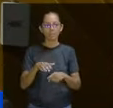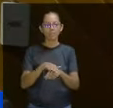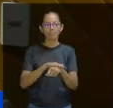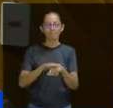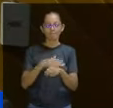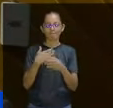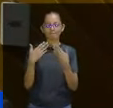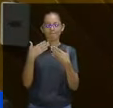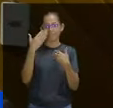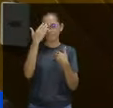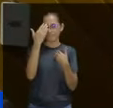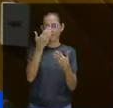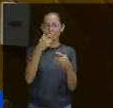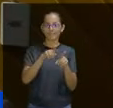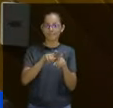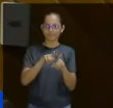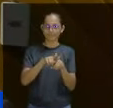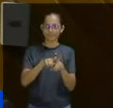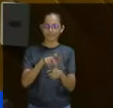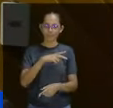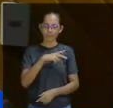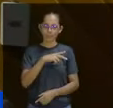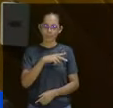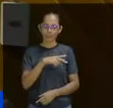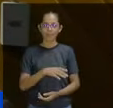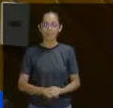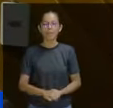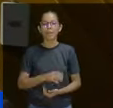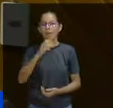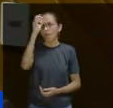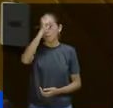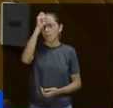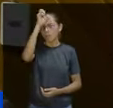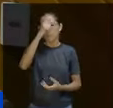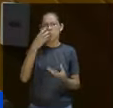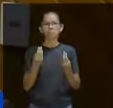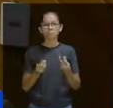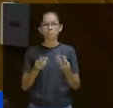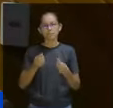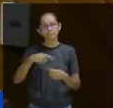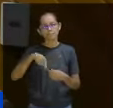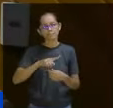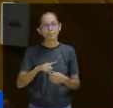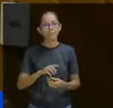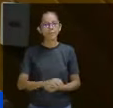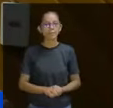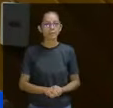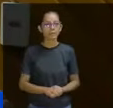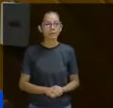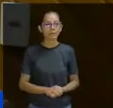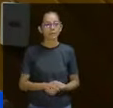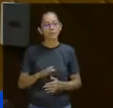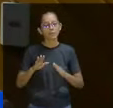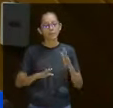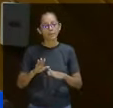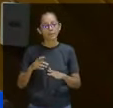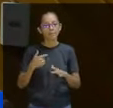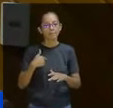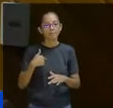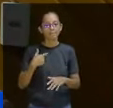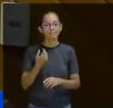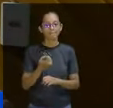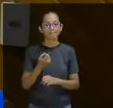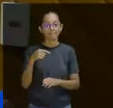ali, já agradeci também por todo o aprendizado, que eu disse que apesar de eu não estar aqui sempre, mas eu